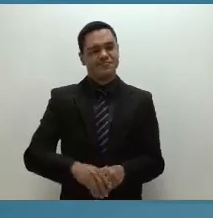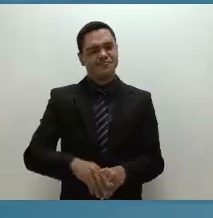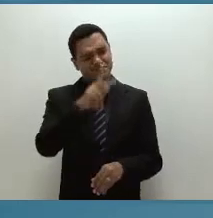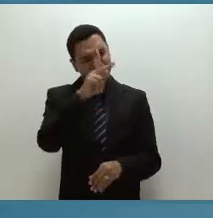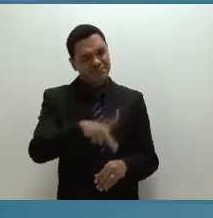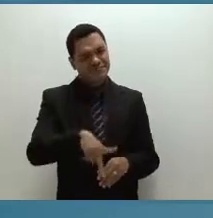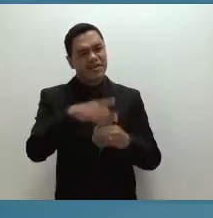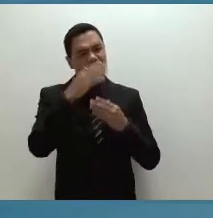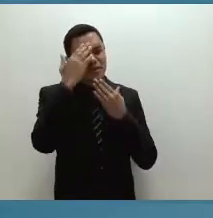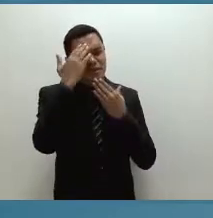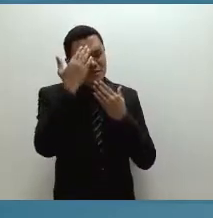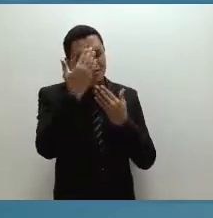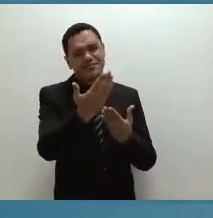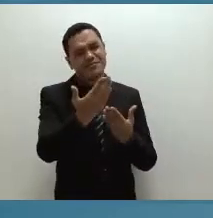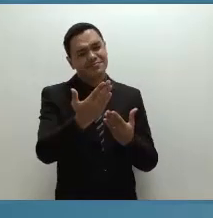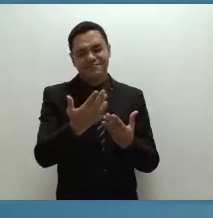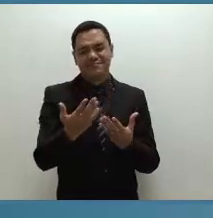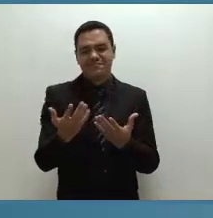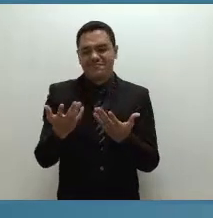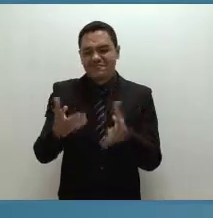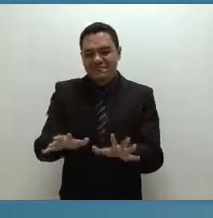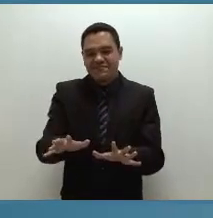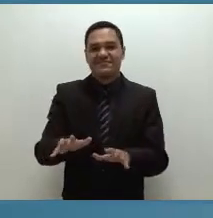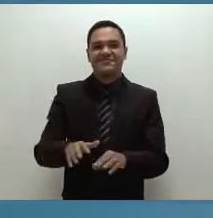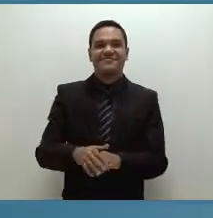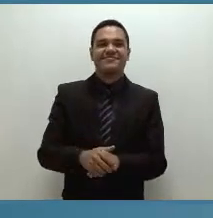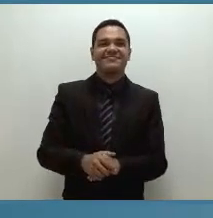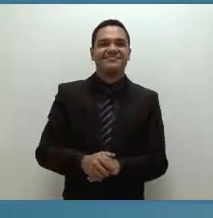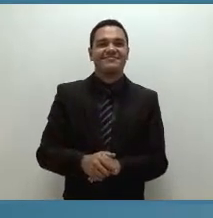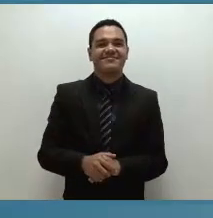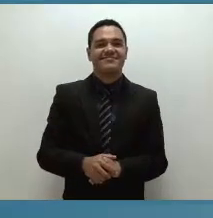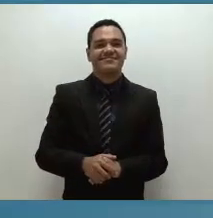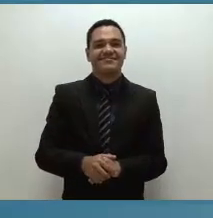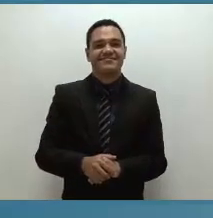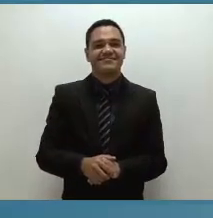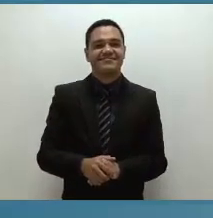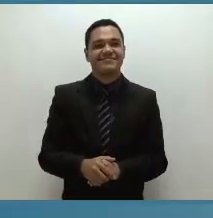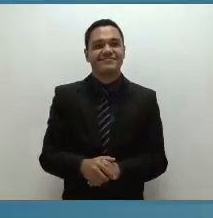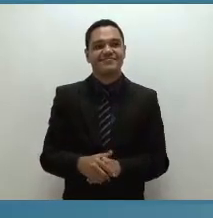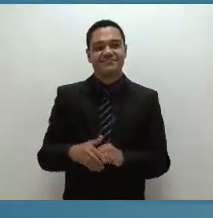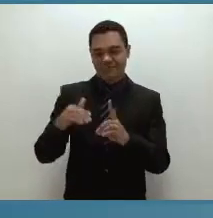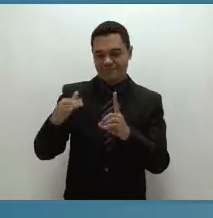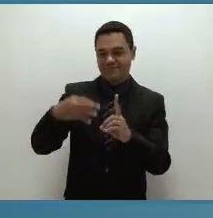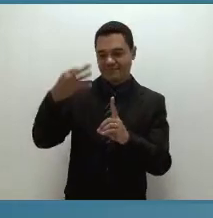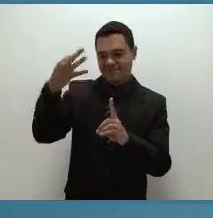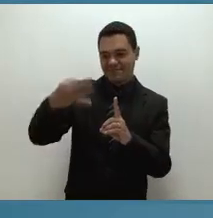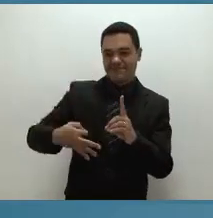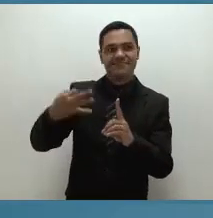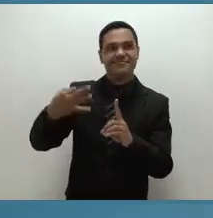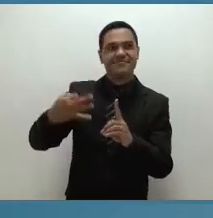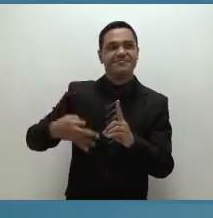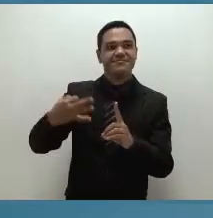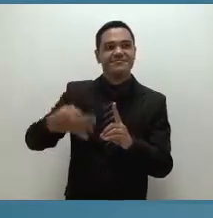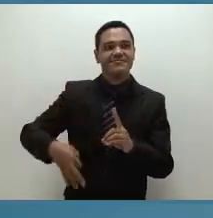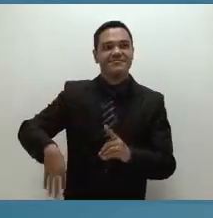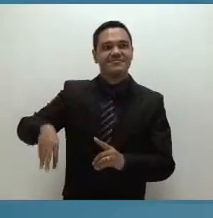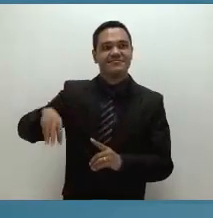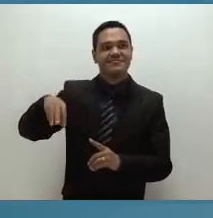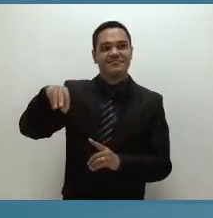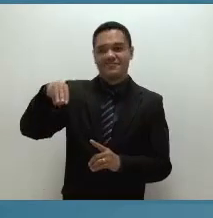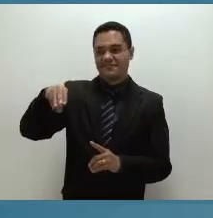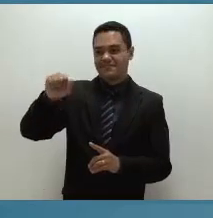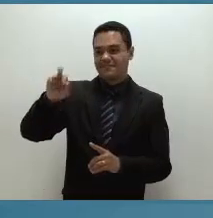Gomes. Desembargadora Eva do Amaral Coelho. Excelência, total apoio à desembargadora Nazaré